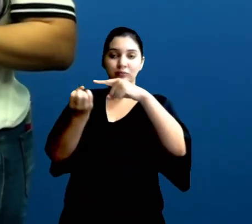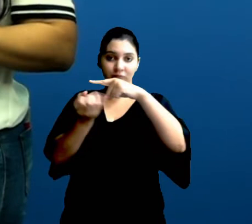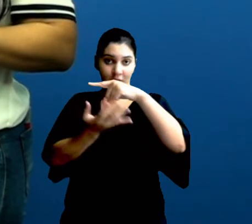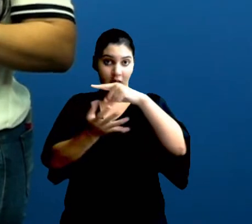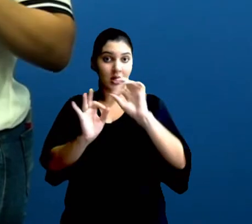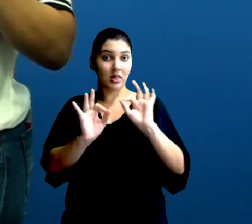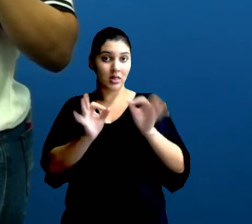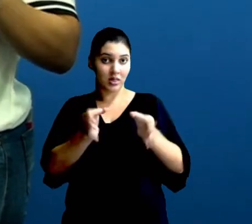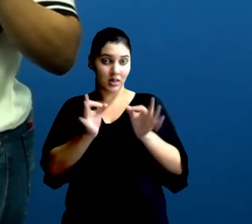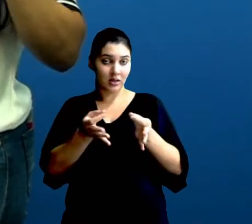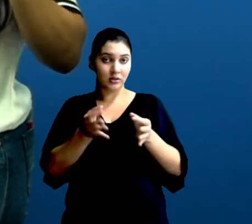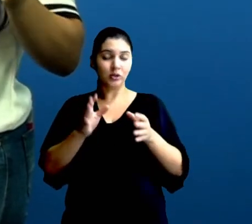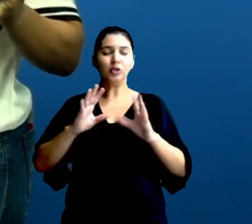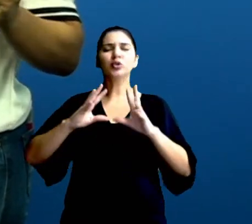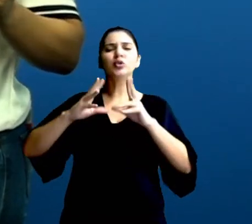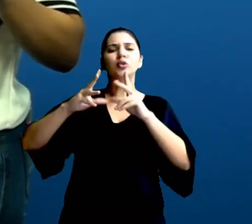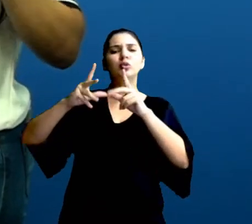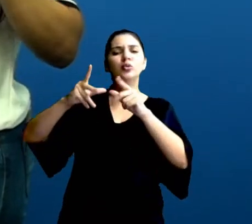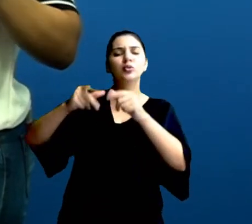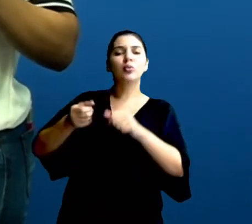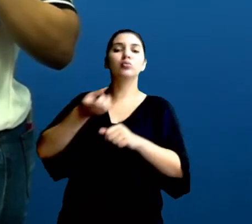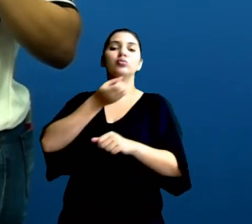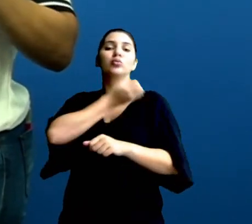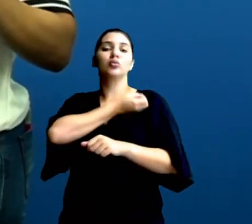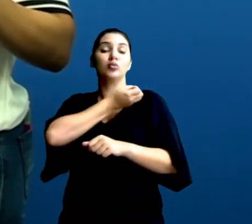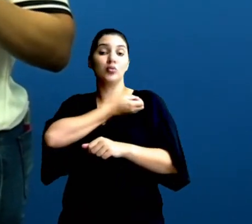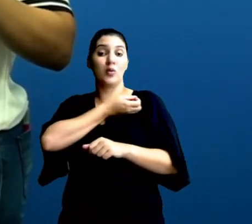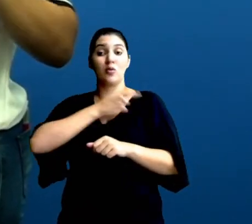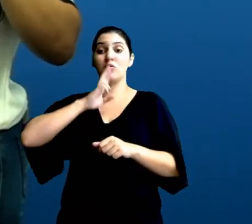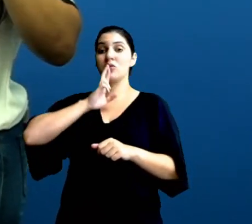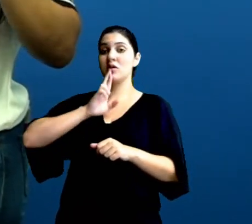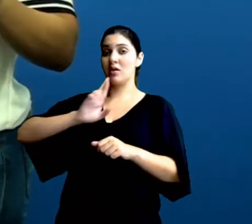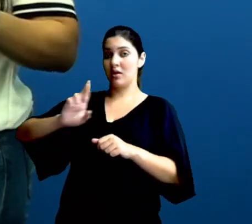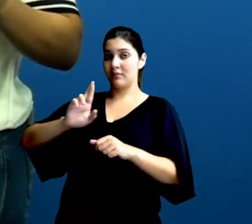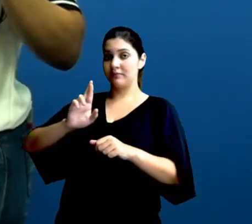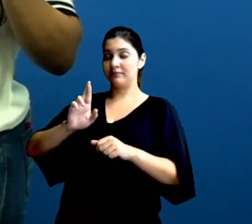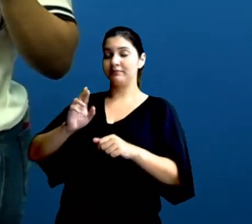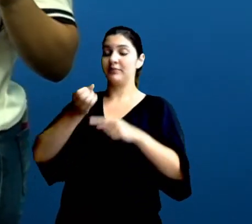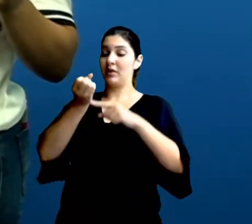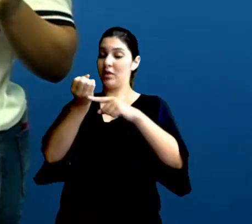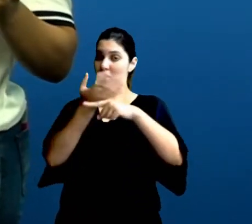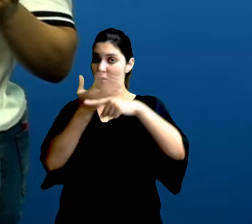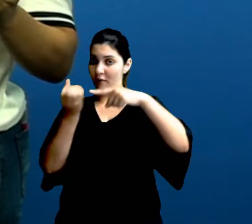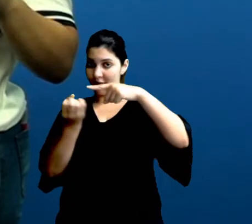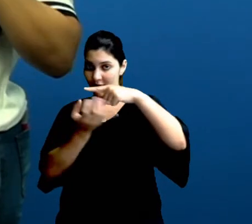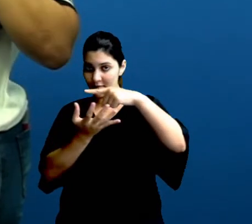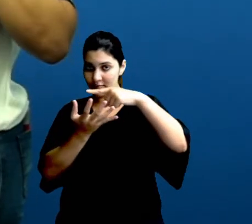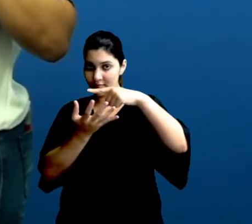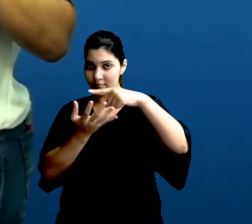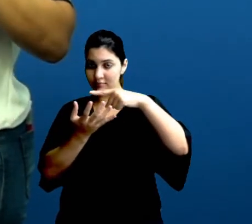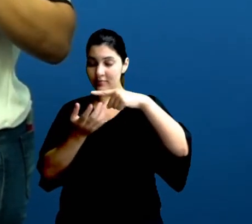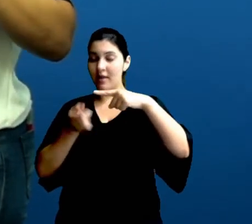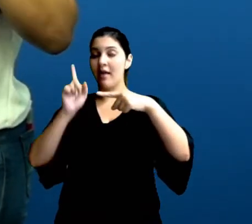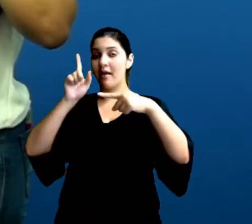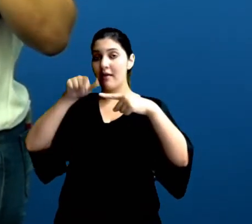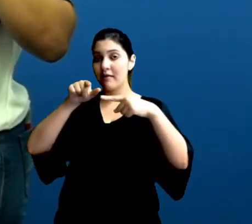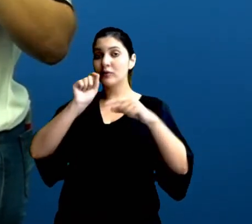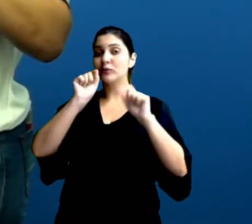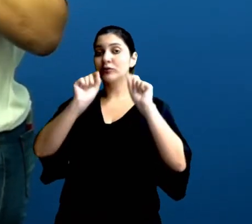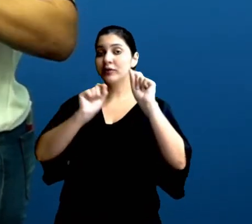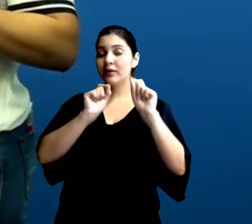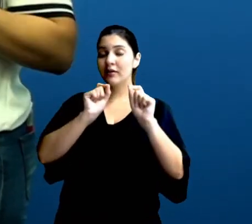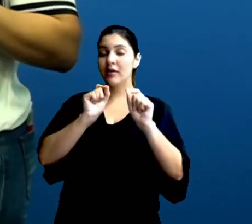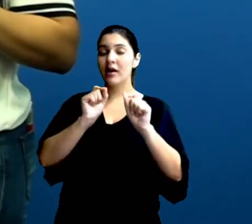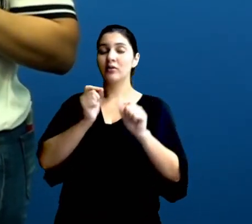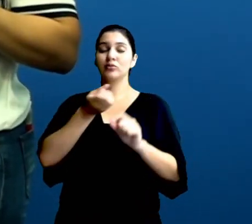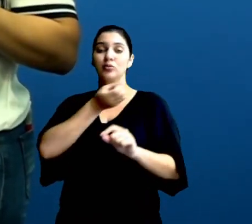fracionários, tá certo? Então, todo número e todo resultado de uma fração é